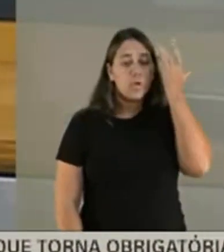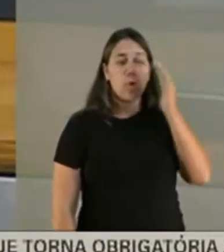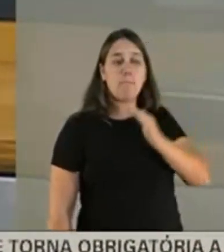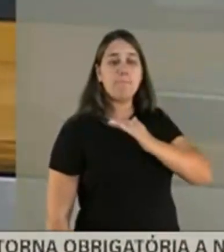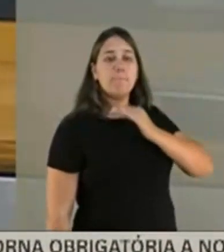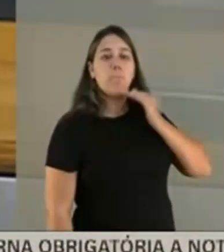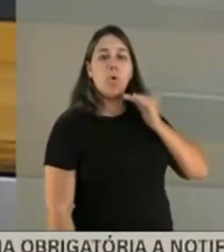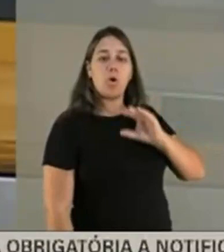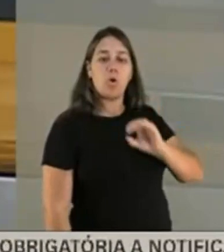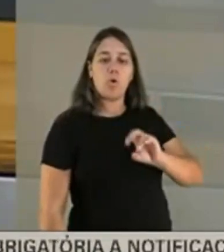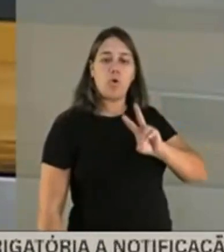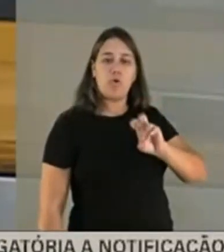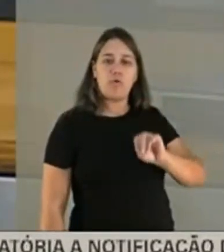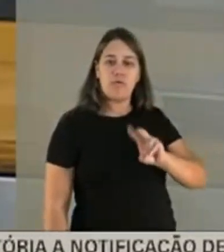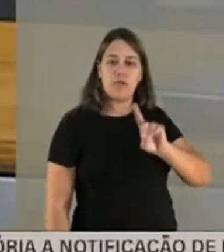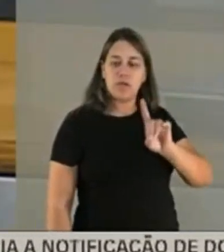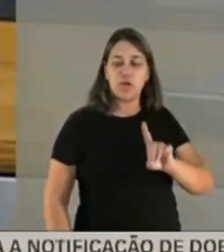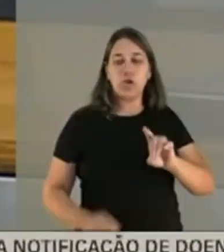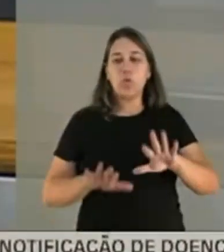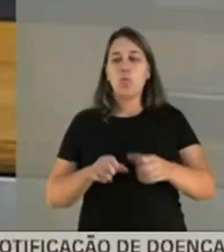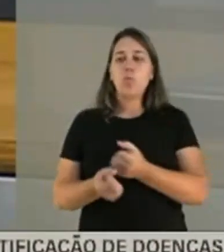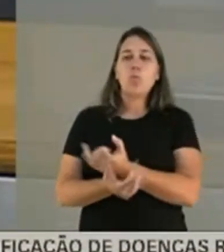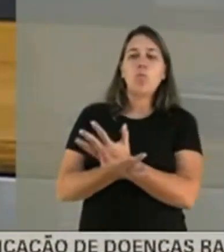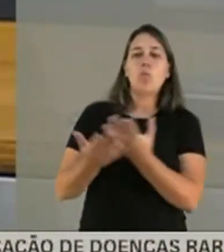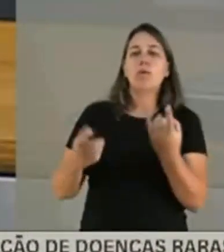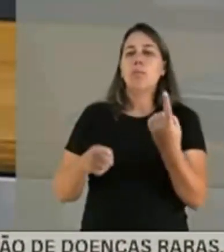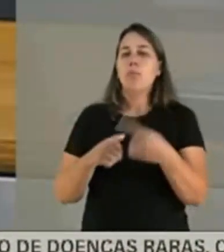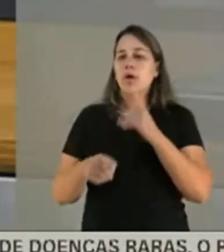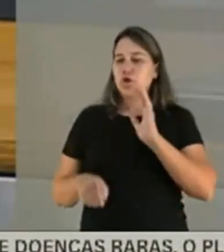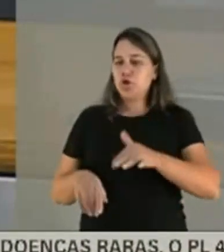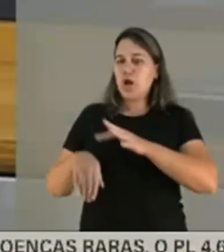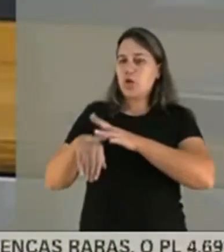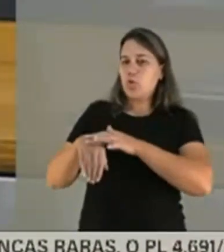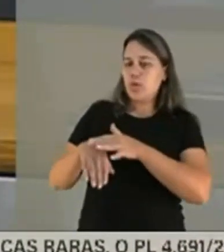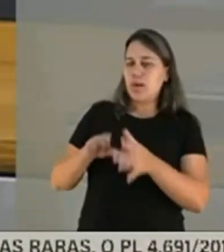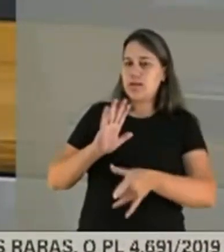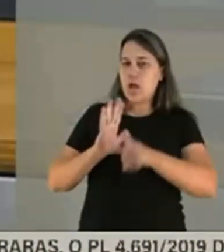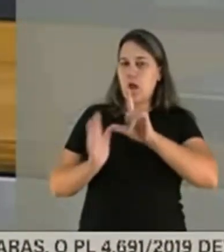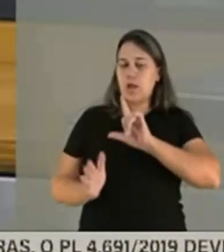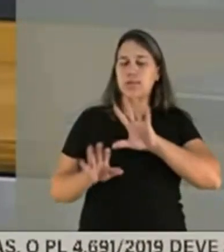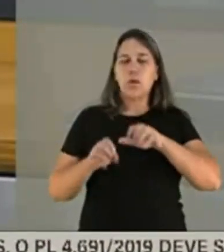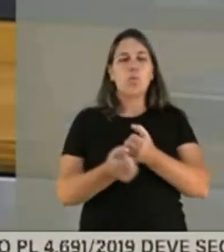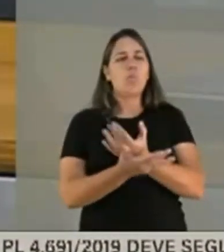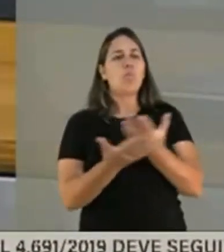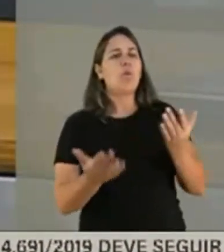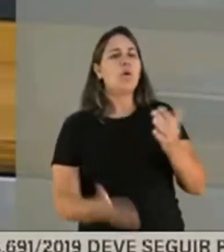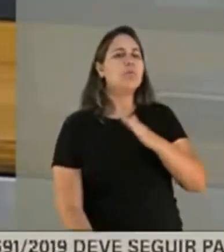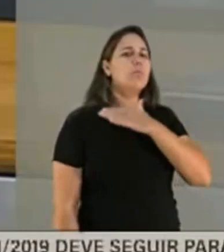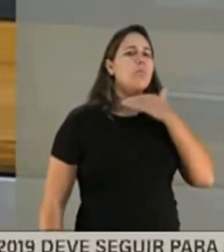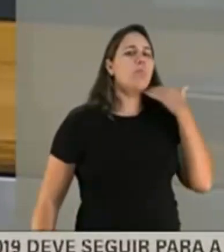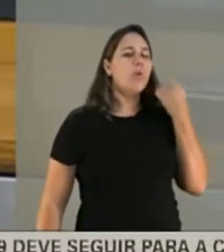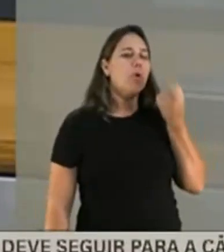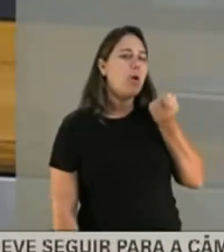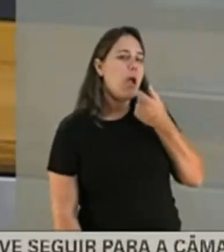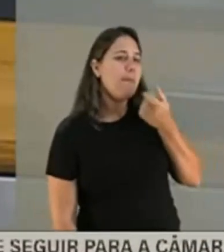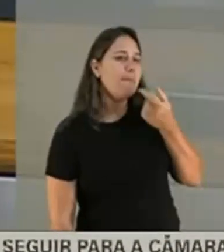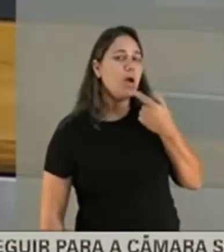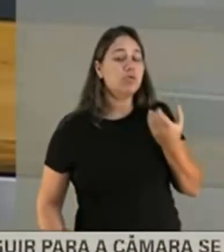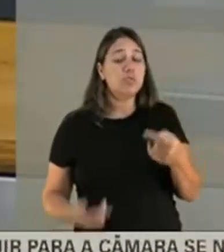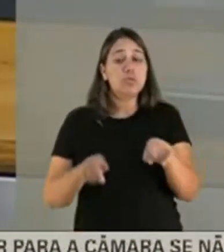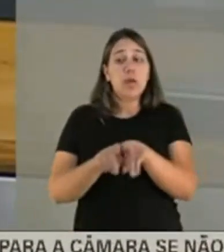Covid-19, quantos morreram em decorrência de comorbidades, quantos morreram pela medicação inadequada, pela falta